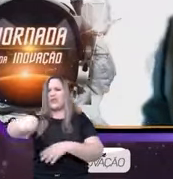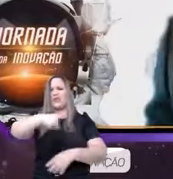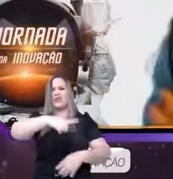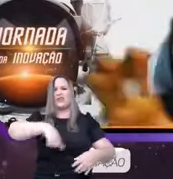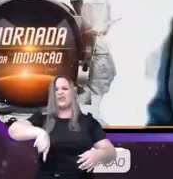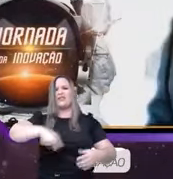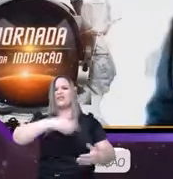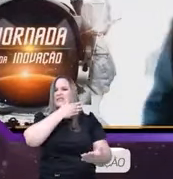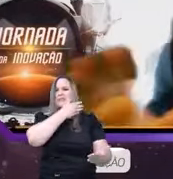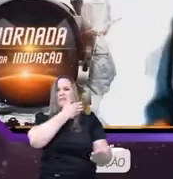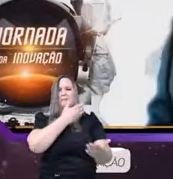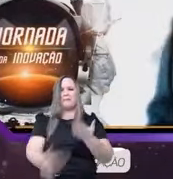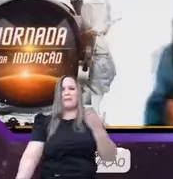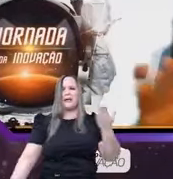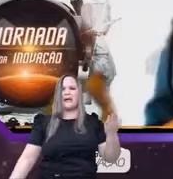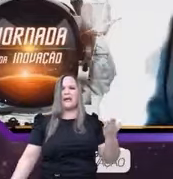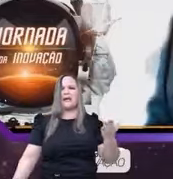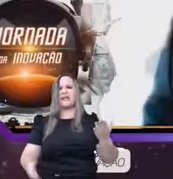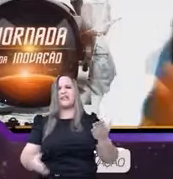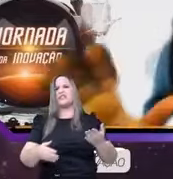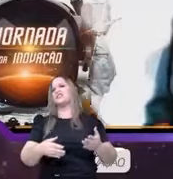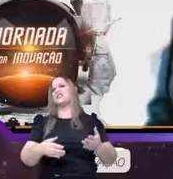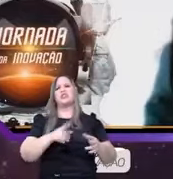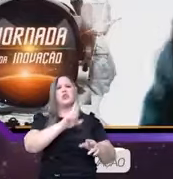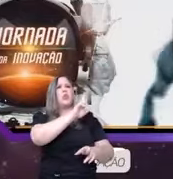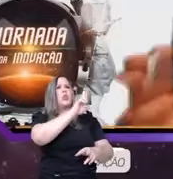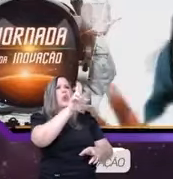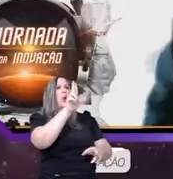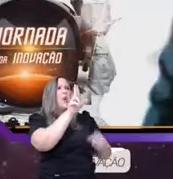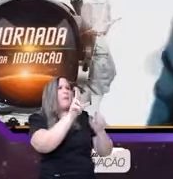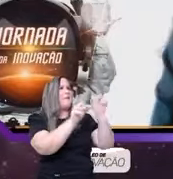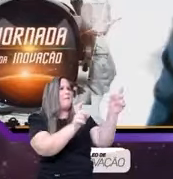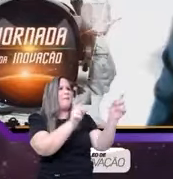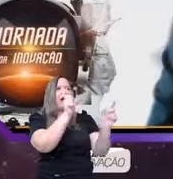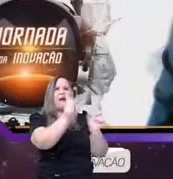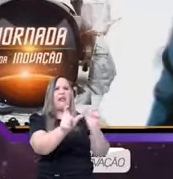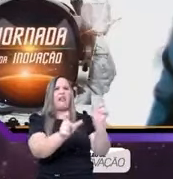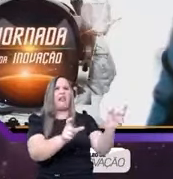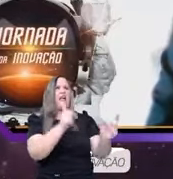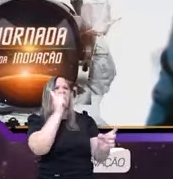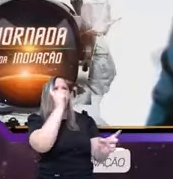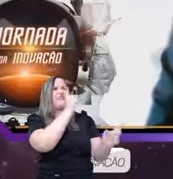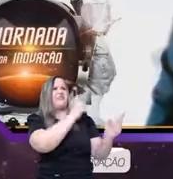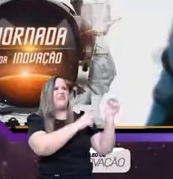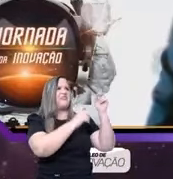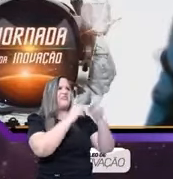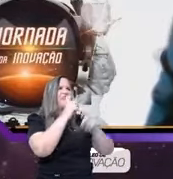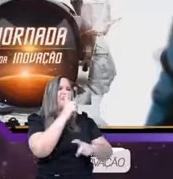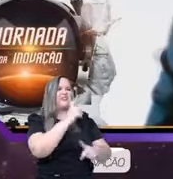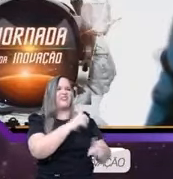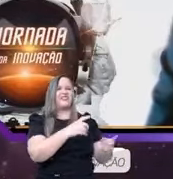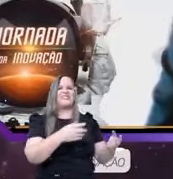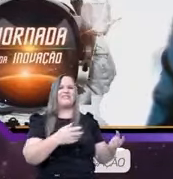nesse mar de nomes e palavras difíceis.